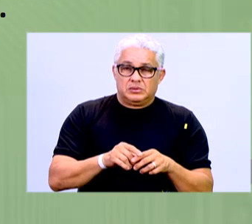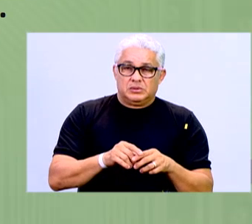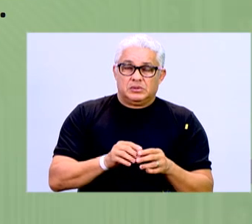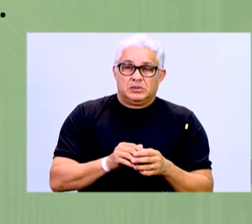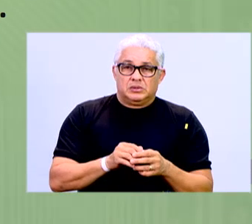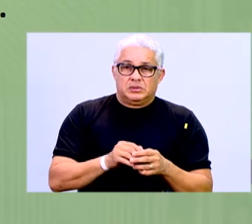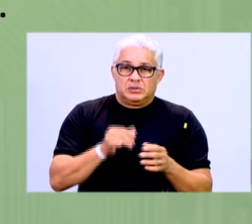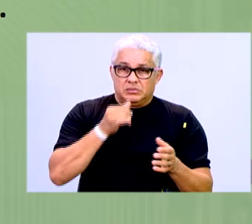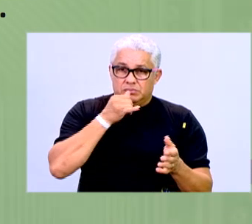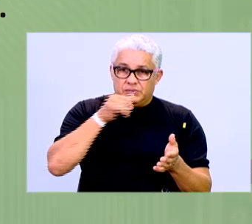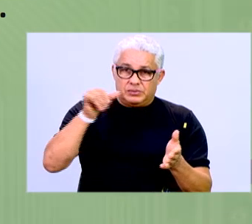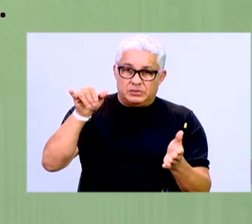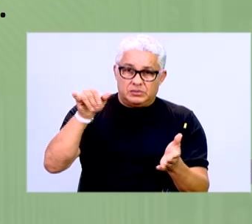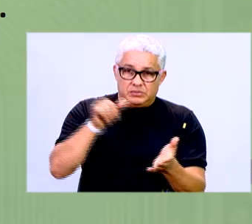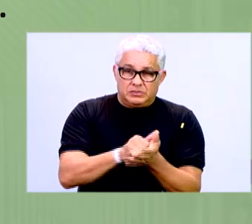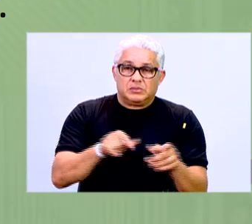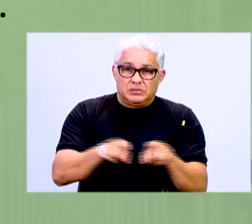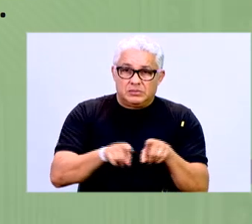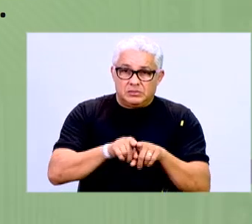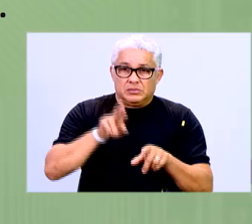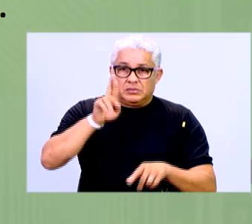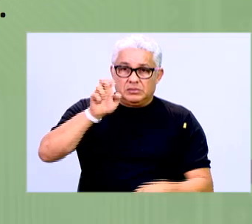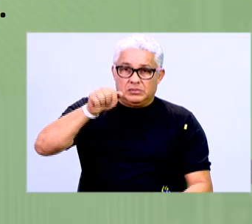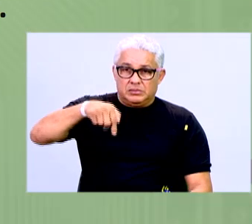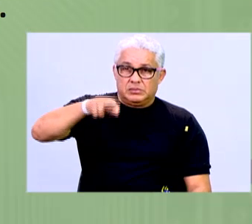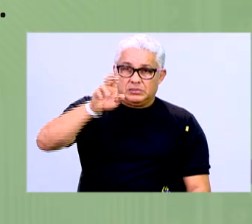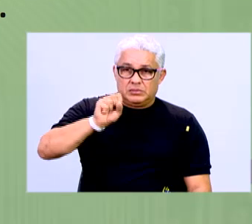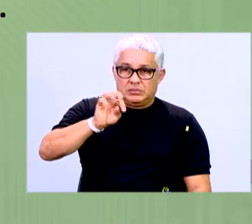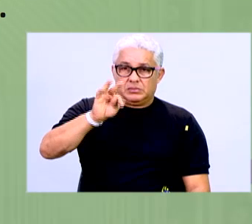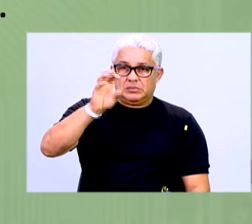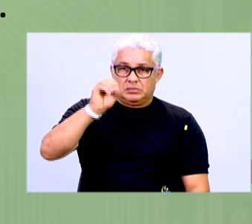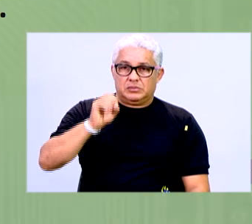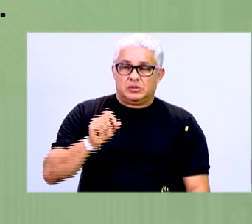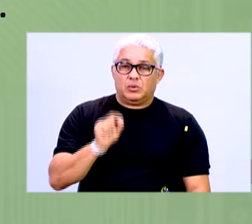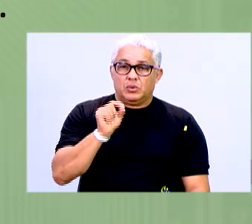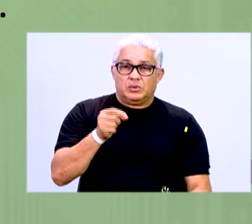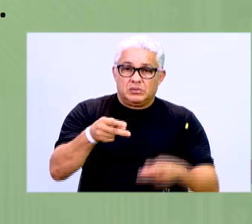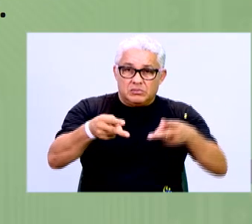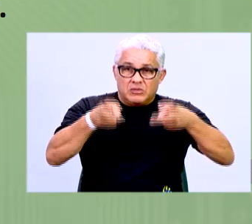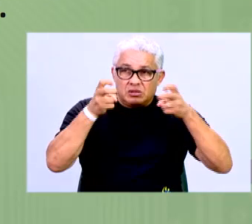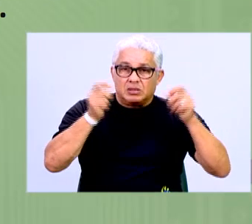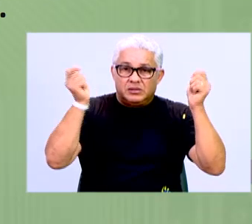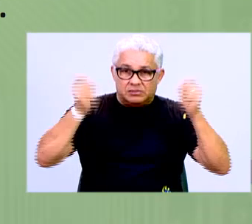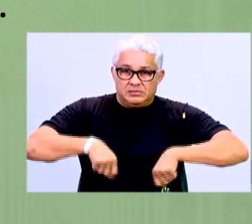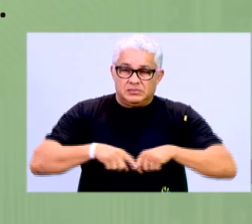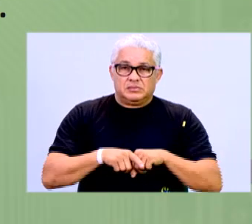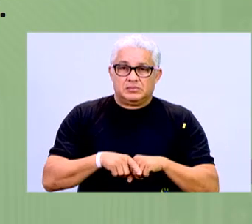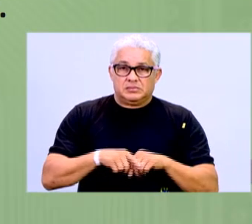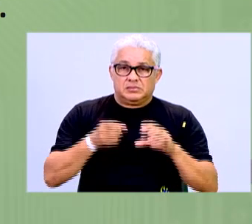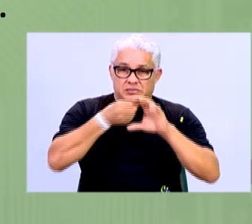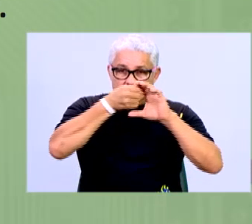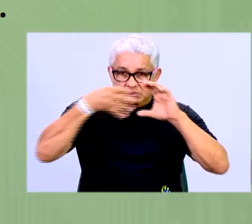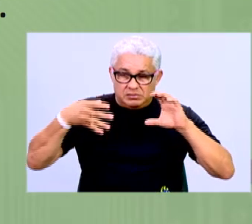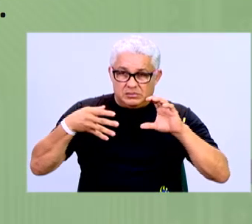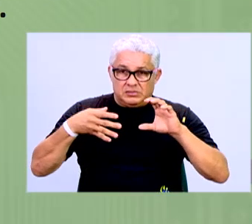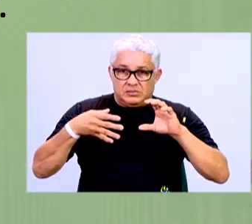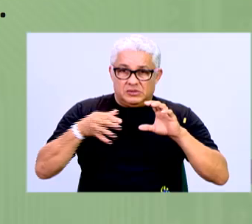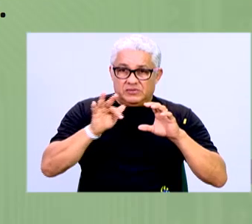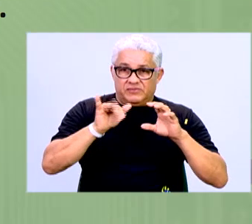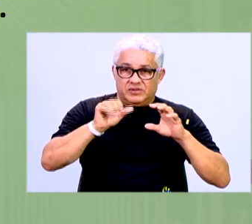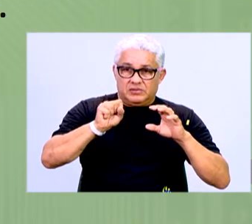requisito é uma sentença identificando uma capacidade, uma característica